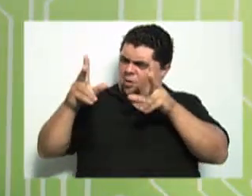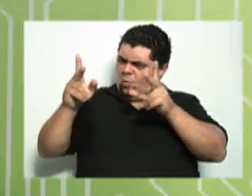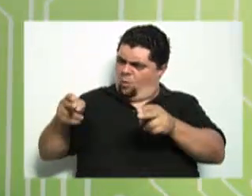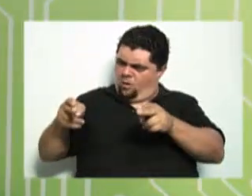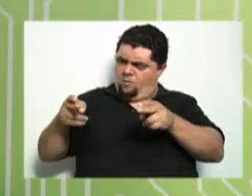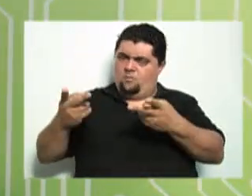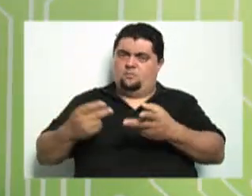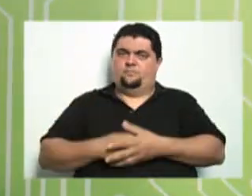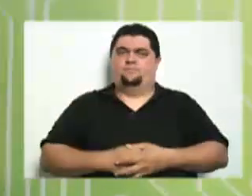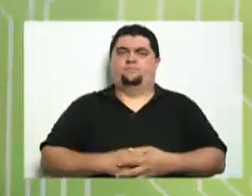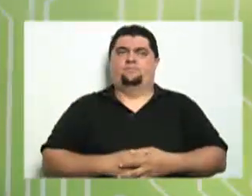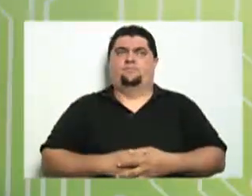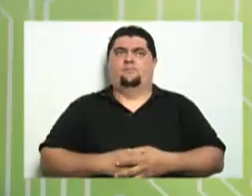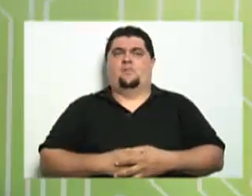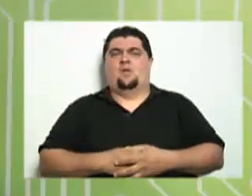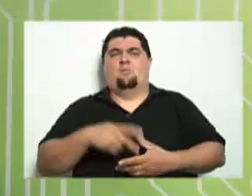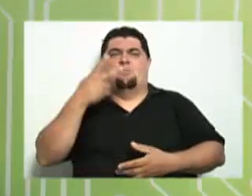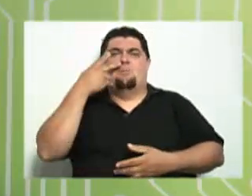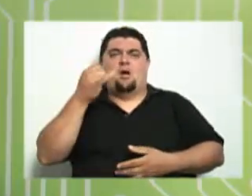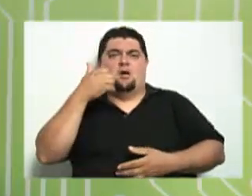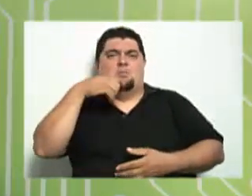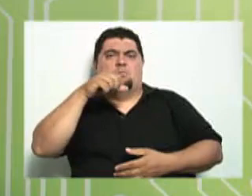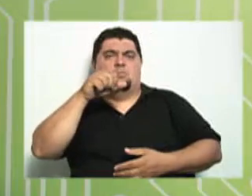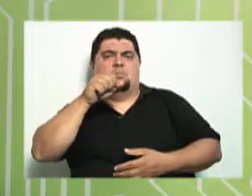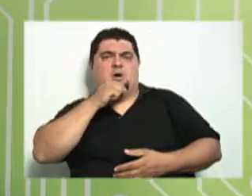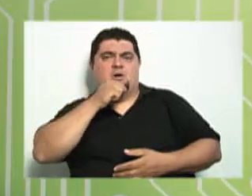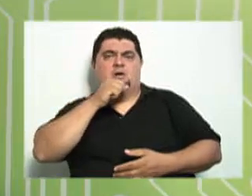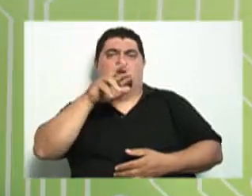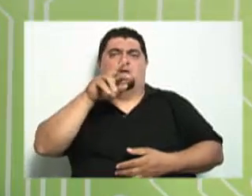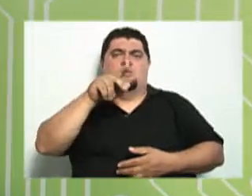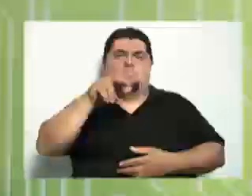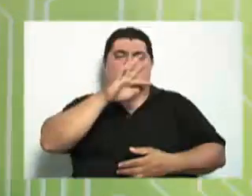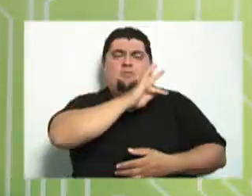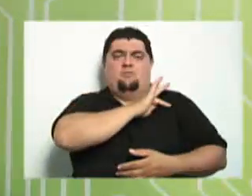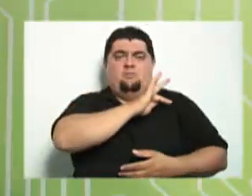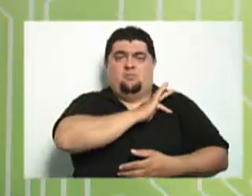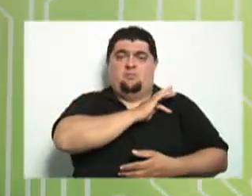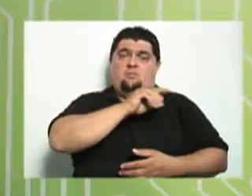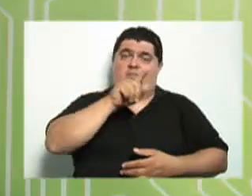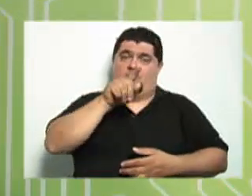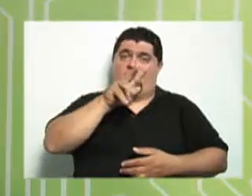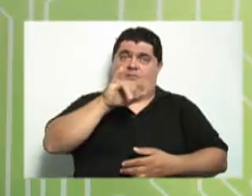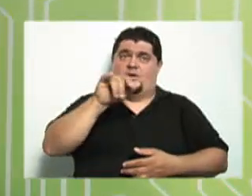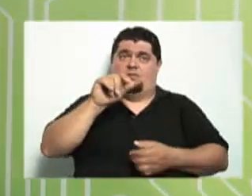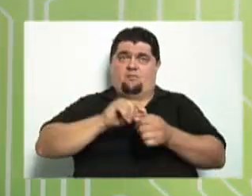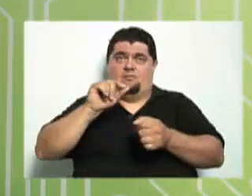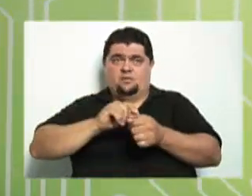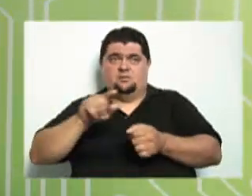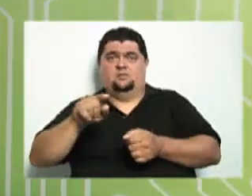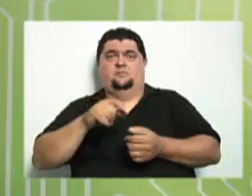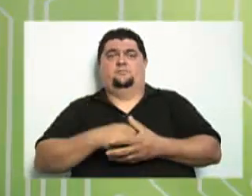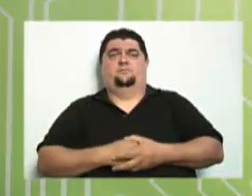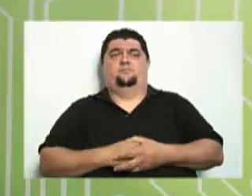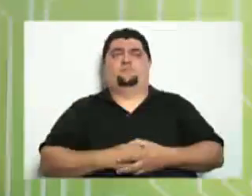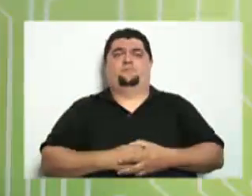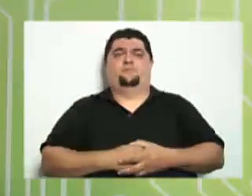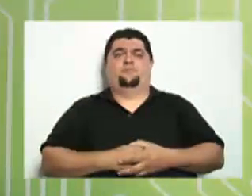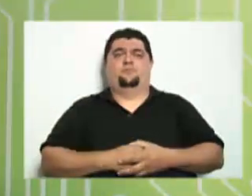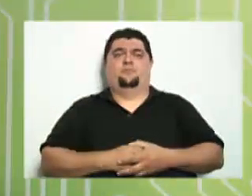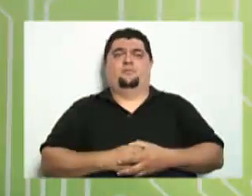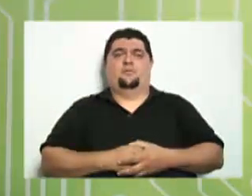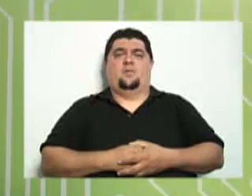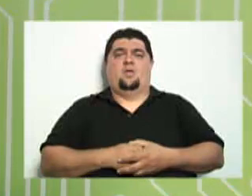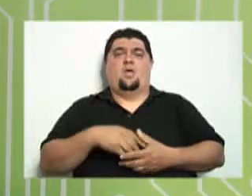vida. Se seu pai, sua mãe tem faculdade, se seus irmãos fazem faculdade, normalmente você vai fazer faculdade também. Isso é uma coisa que os dados